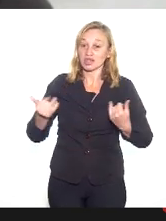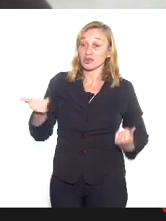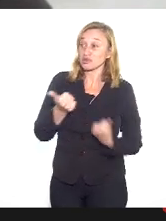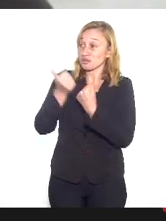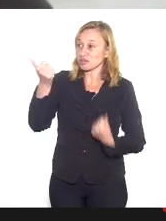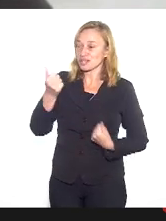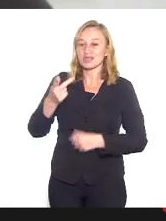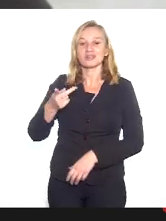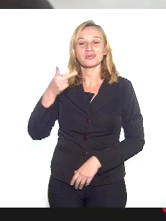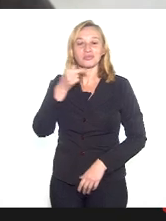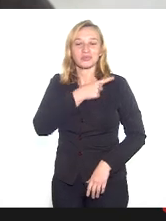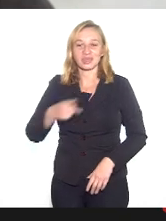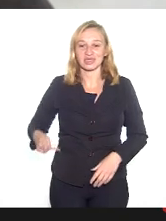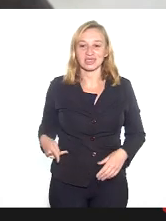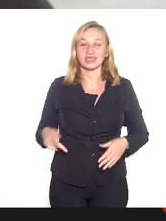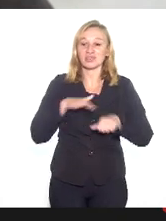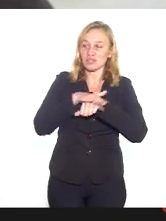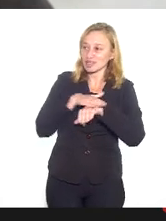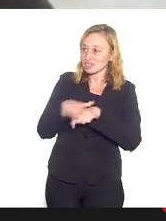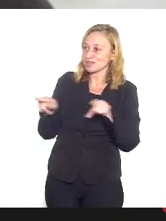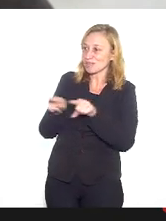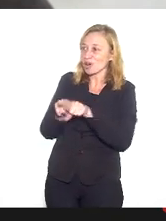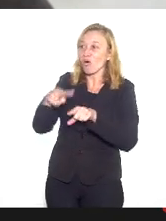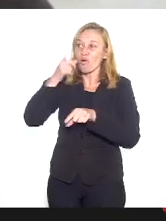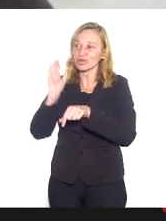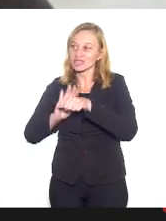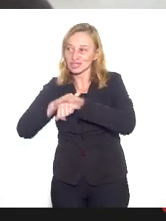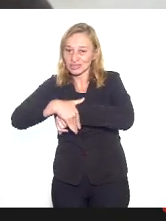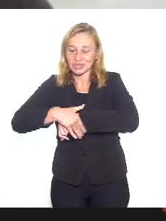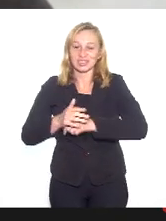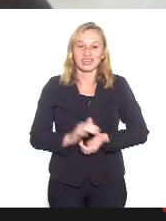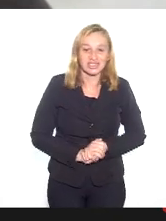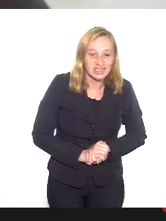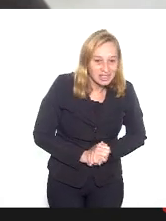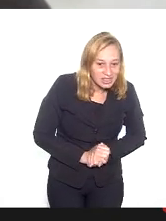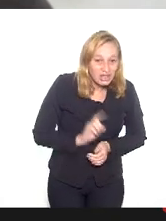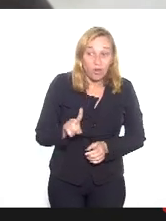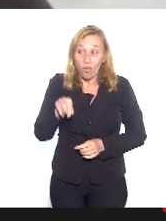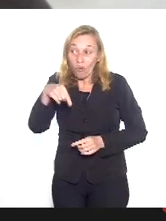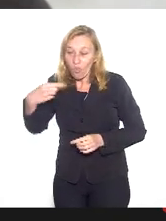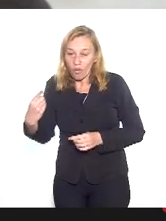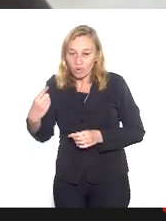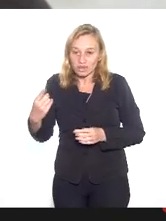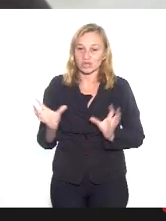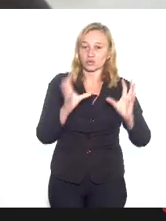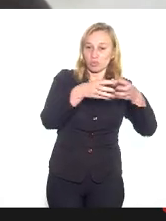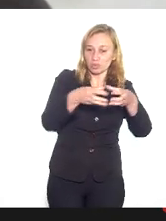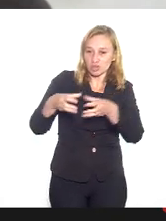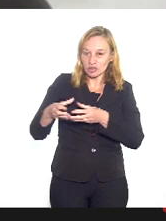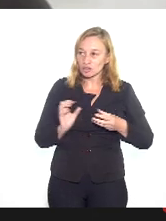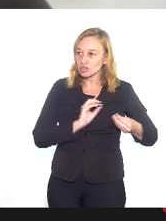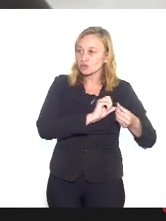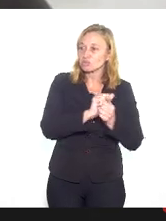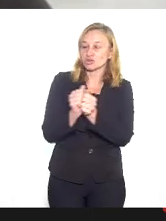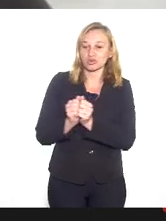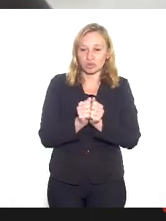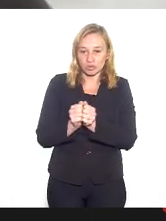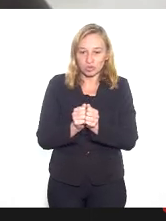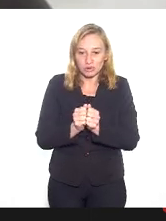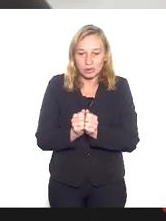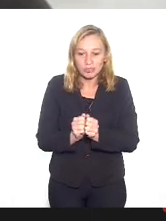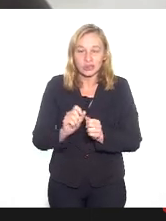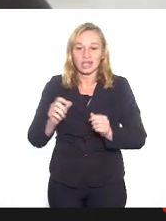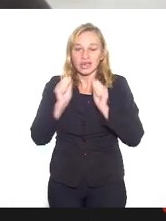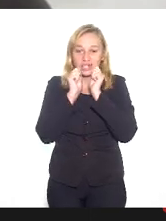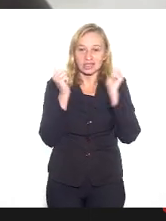à noite conversamos também. Sei que ele está envolvido agora, nesse momento, com outras comissões e outros trabalhos aqui da Assembleia